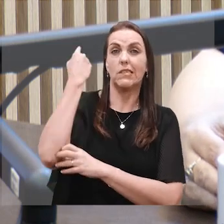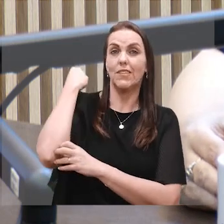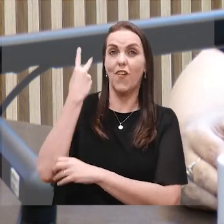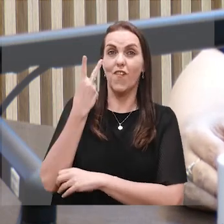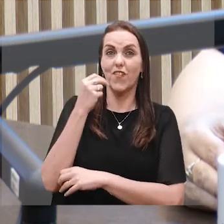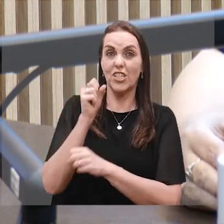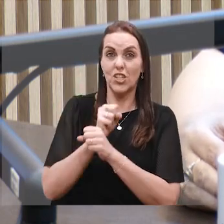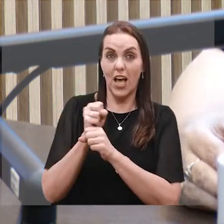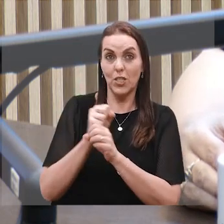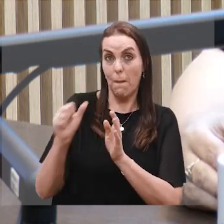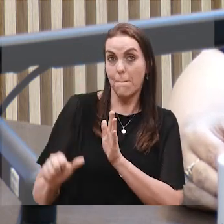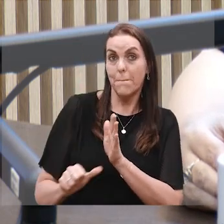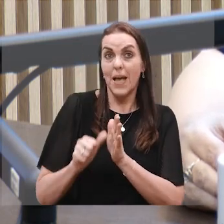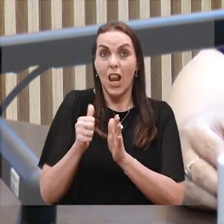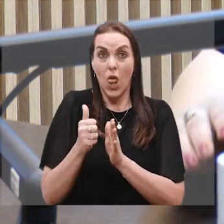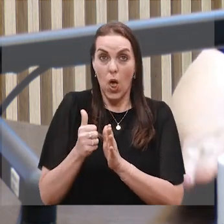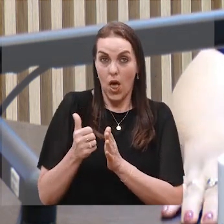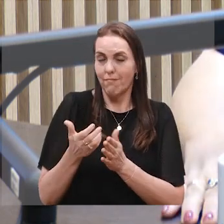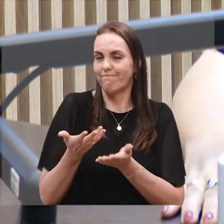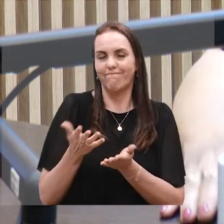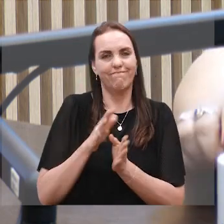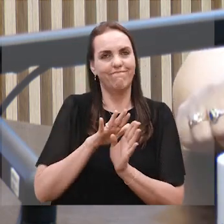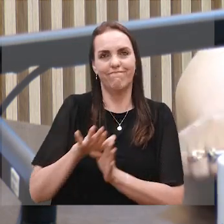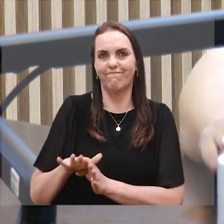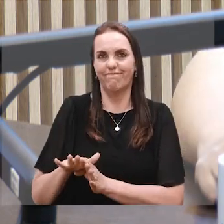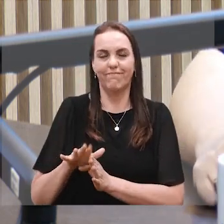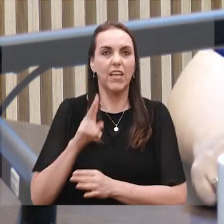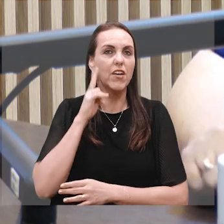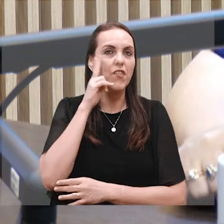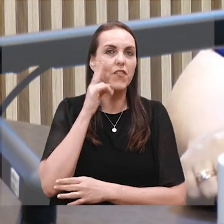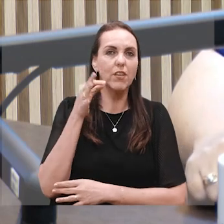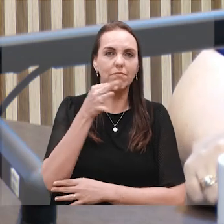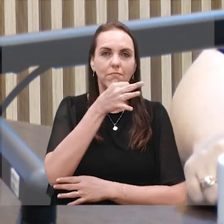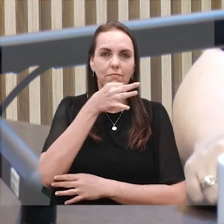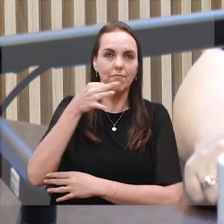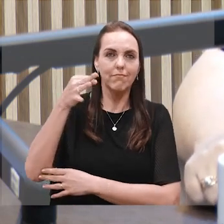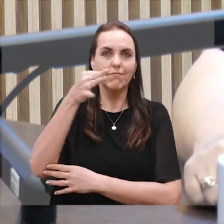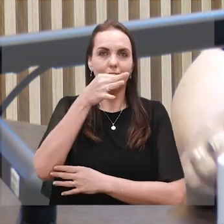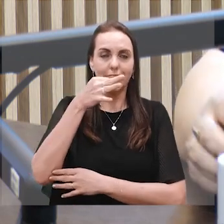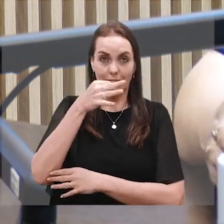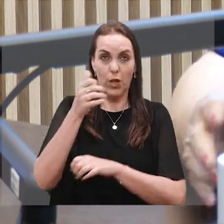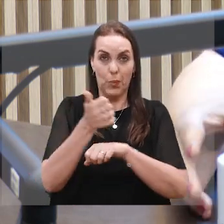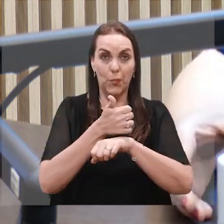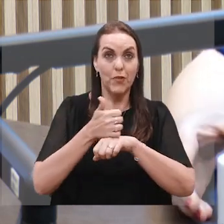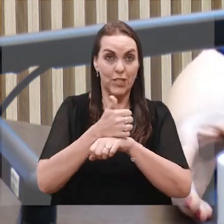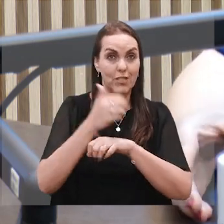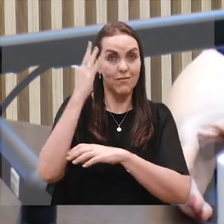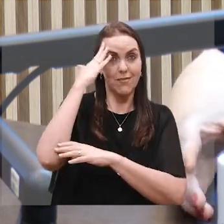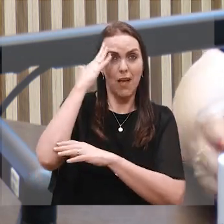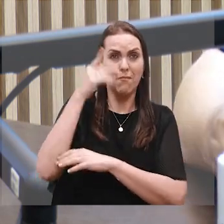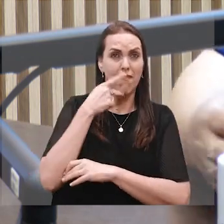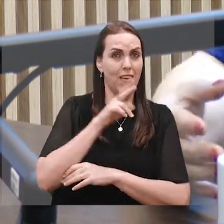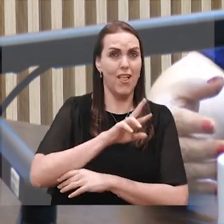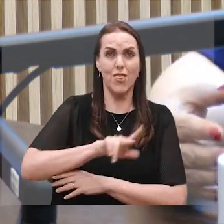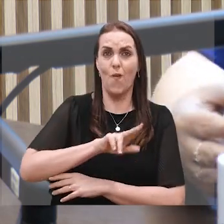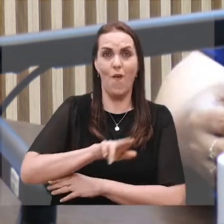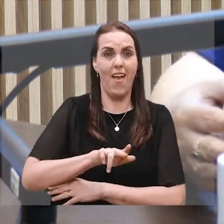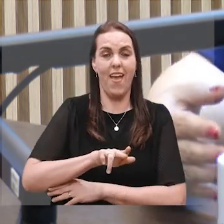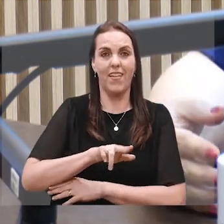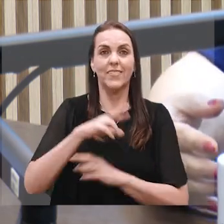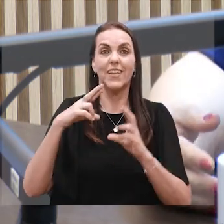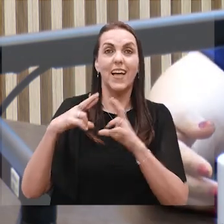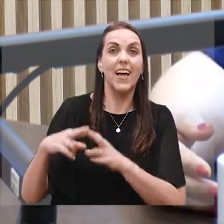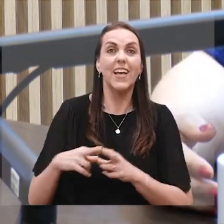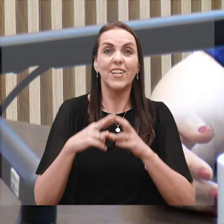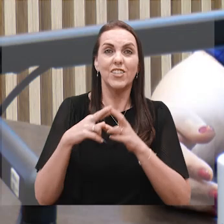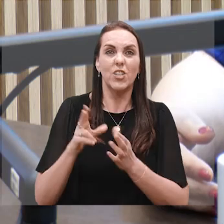de 20 anos atrás é o melhor, não, aí tu vai falar com um enólogo e ele vai dizer que não. Porque na nossa região a gente não tem como